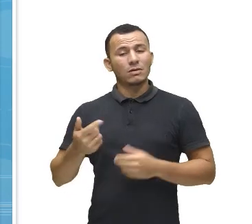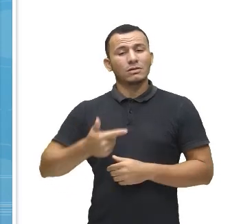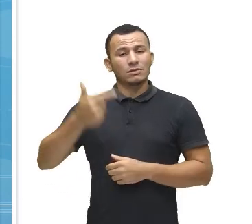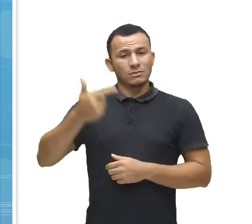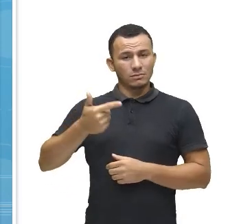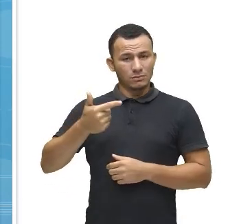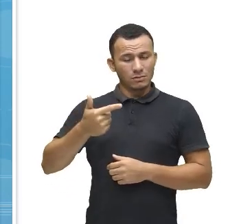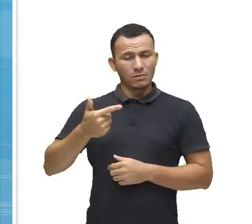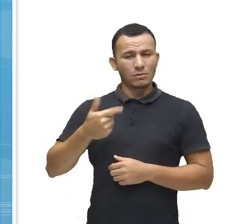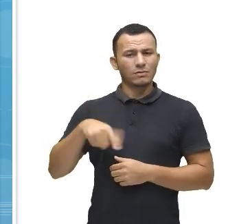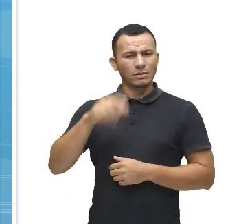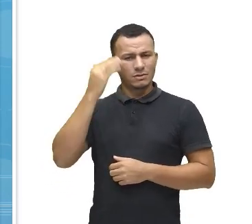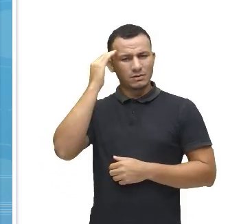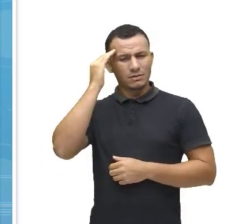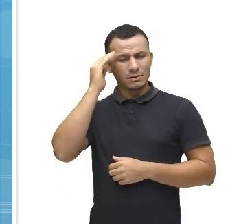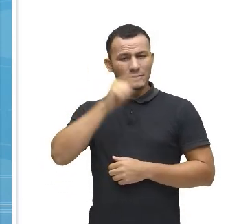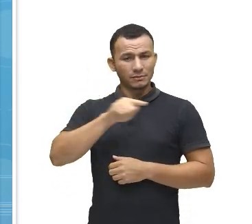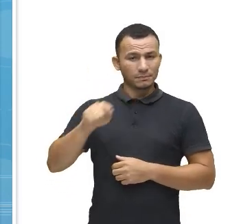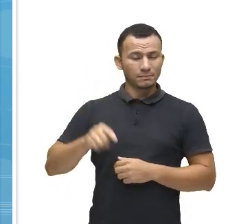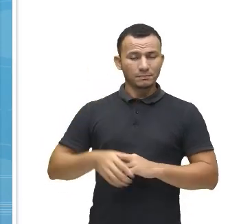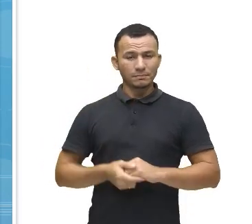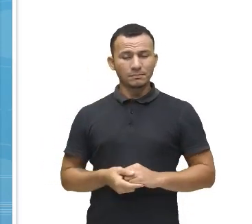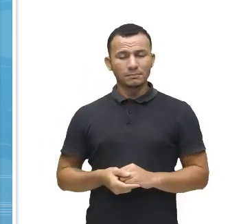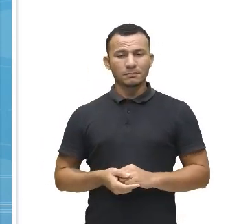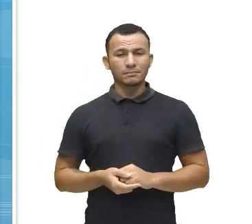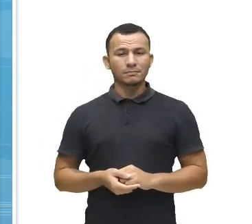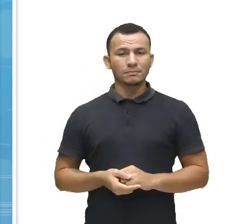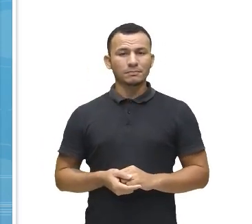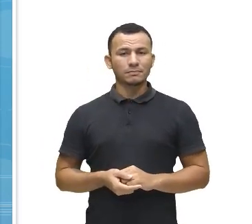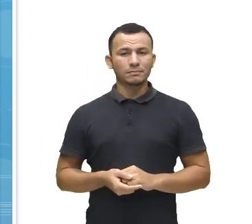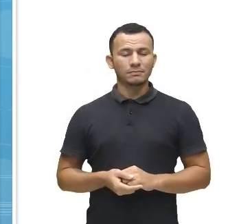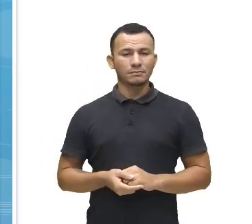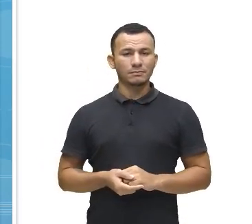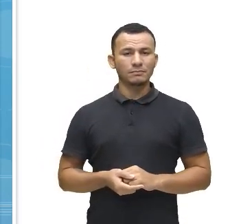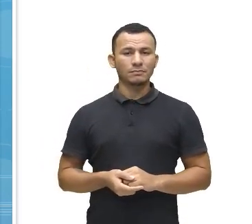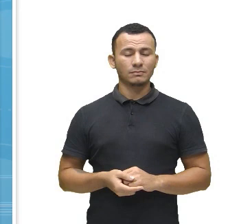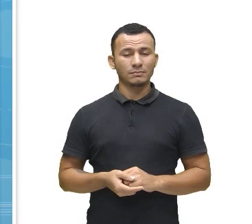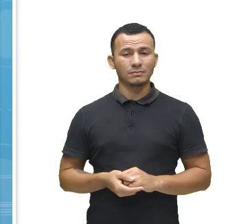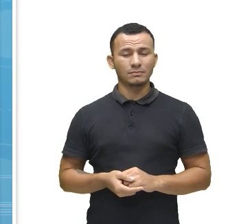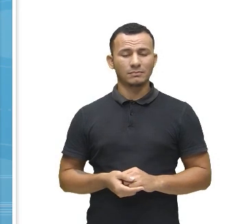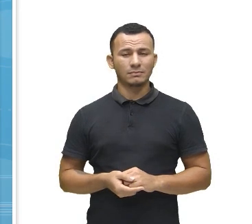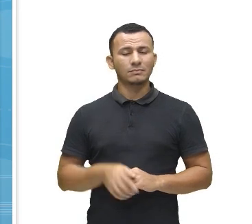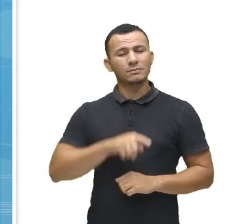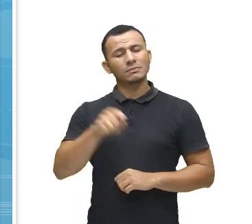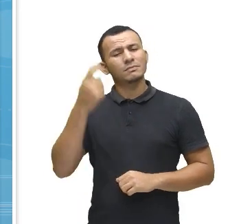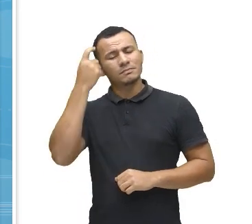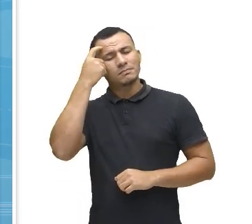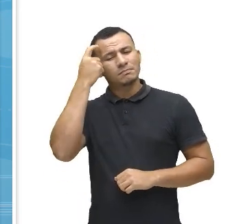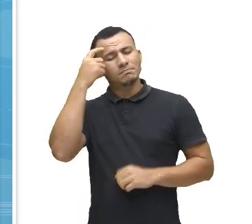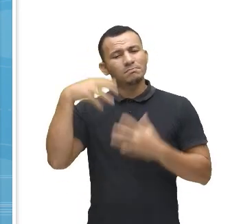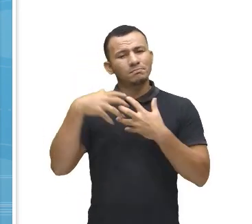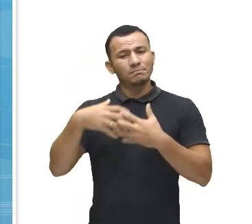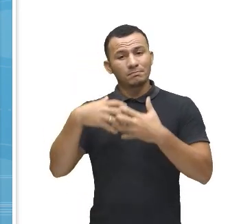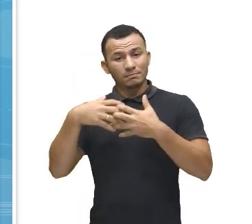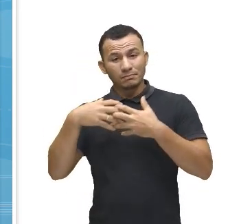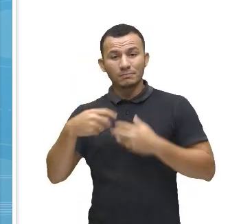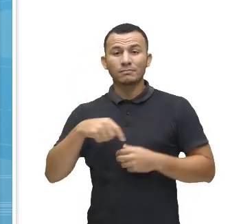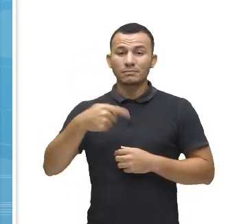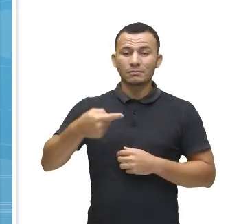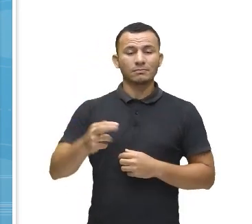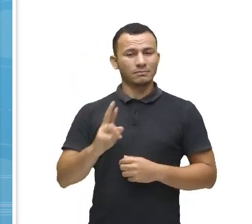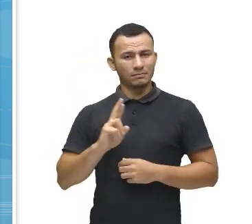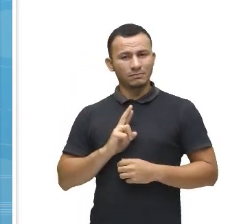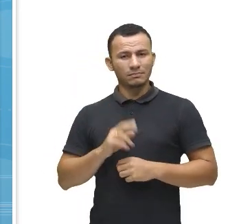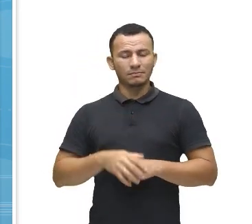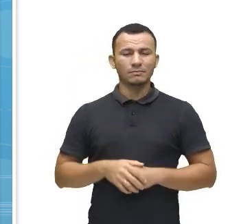para a gente entender um pouco mais. Também uma questão subjetiva, que vocês vão pensar responder para a gente. Que